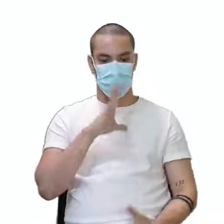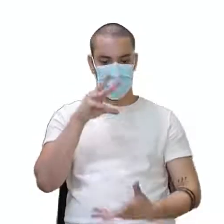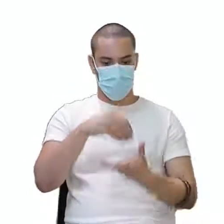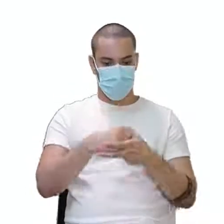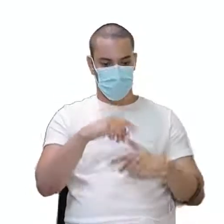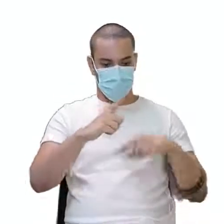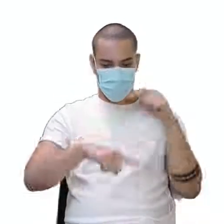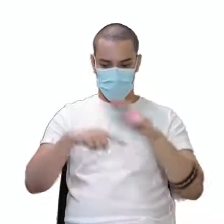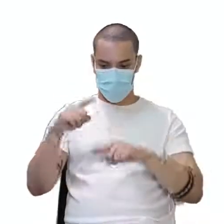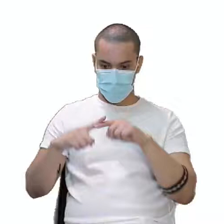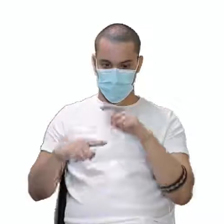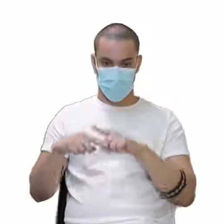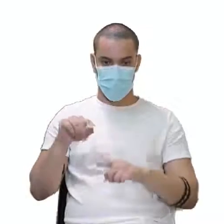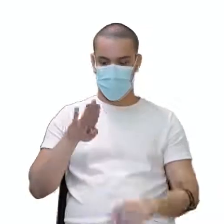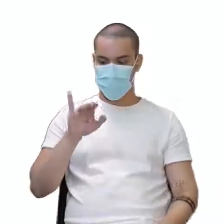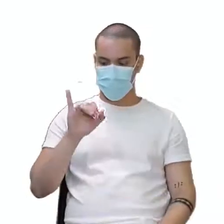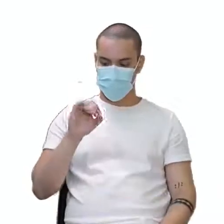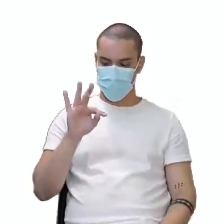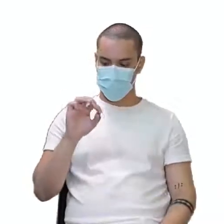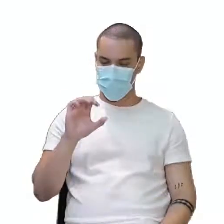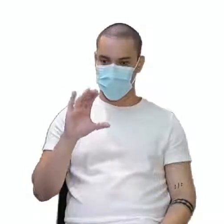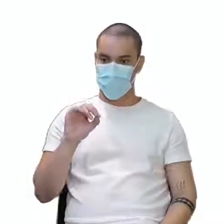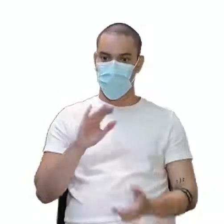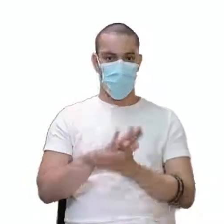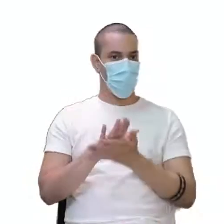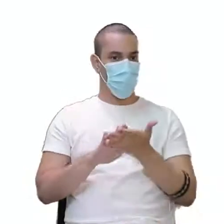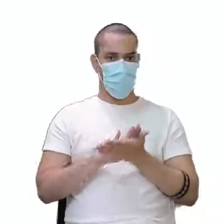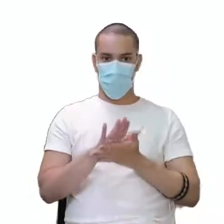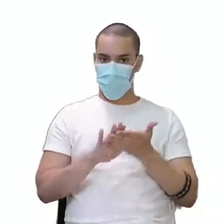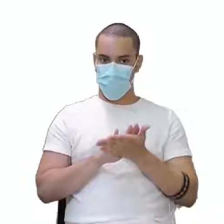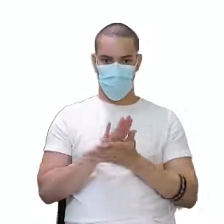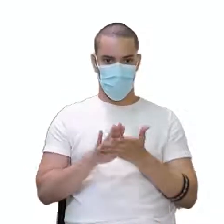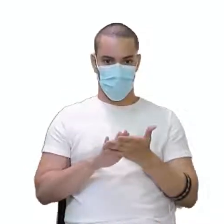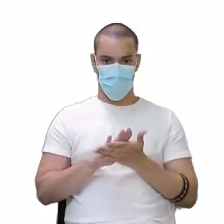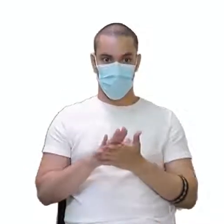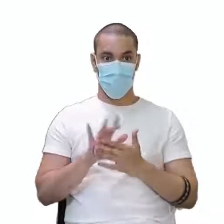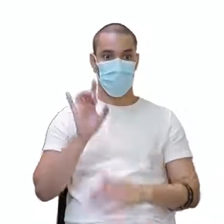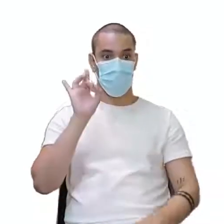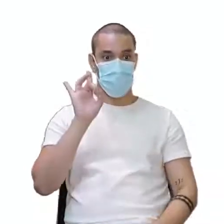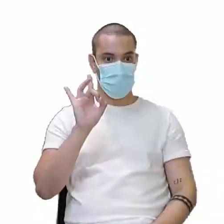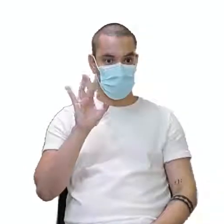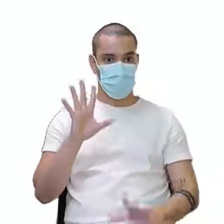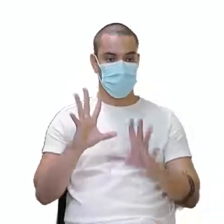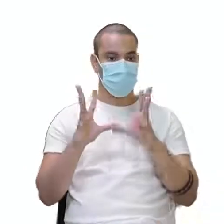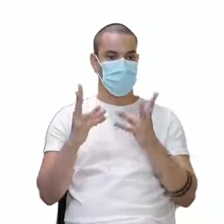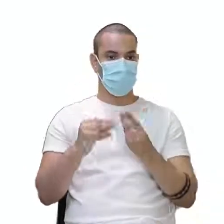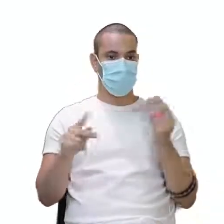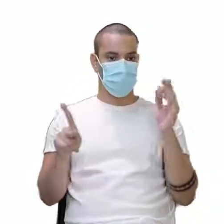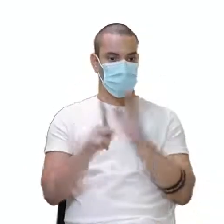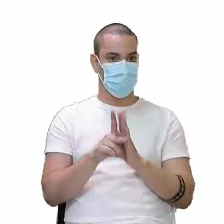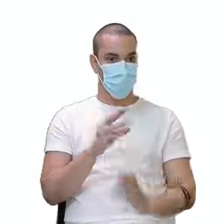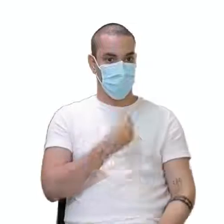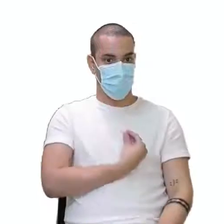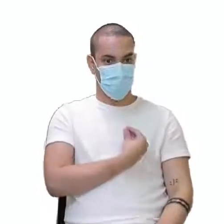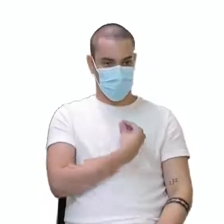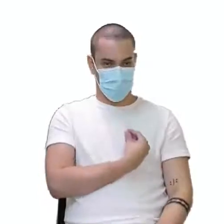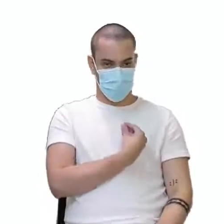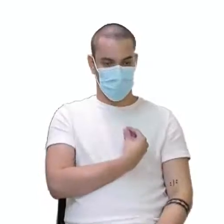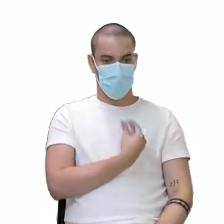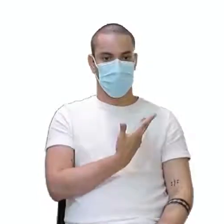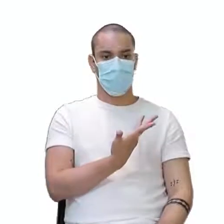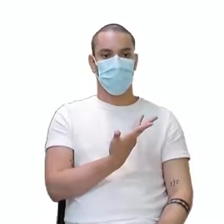elemento biótico, não envolve nenhum ser vivo, tá? Somente substâncias físicas ali, fenômenos